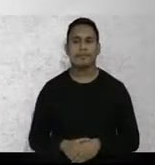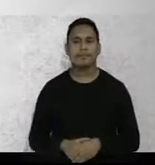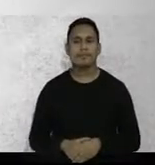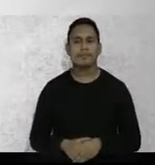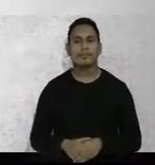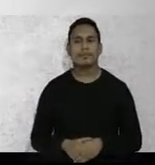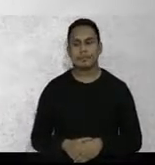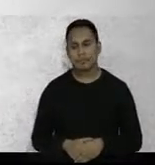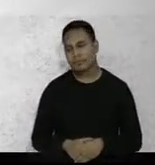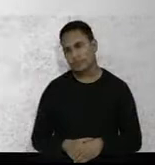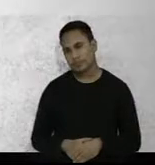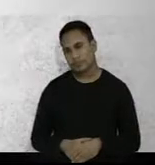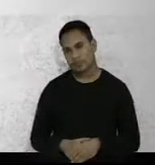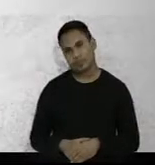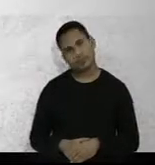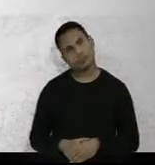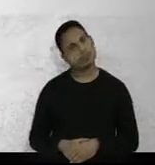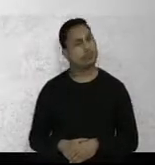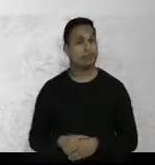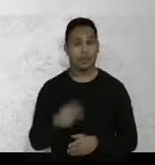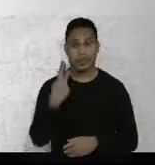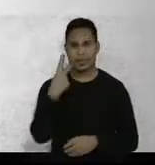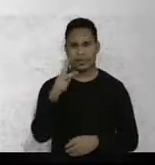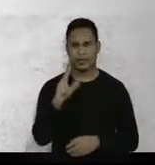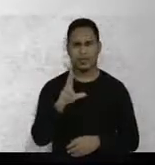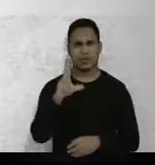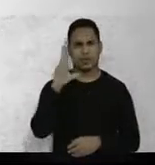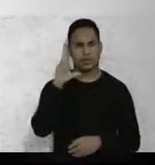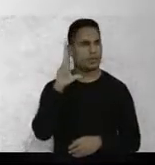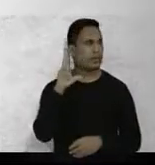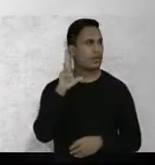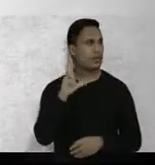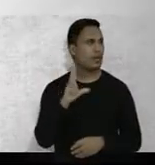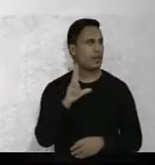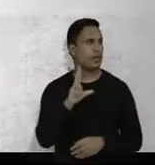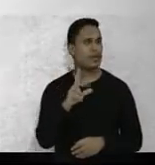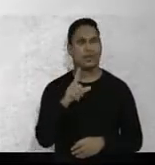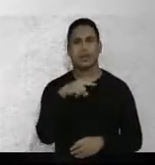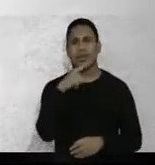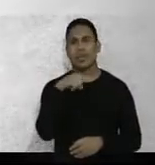Seu celular está no seu ombro, eu não tenho como apoiar ele em outro lugar. Acredita?